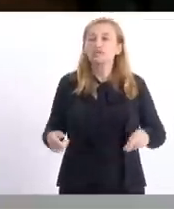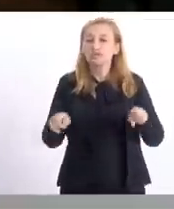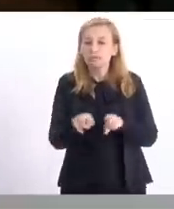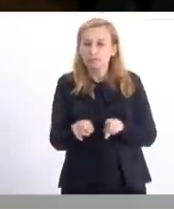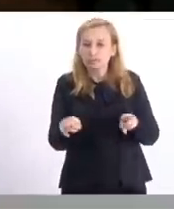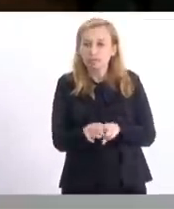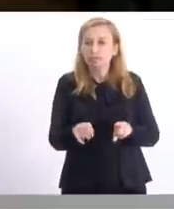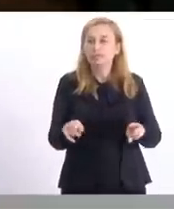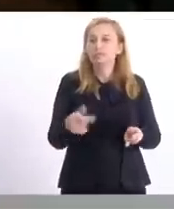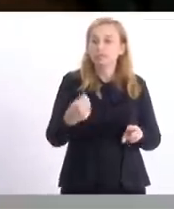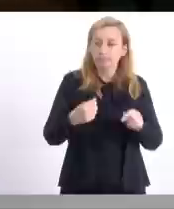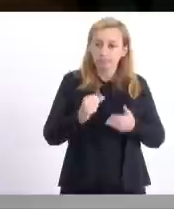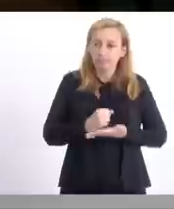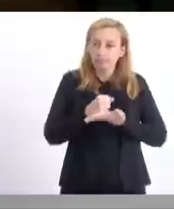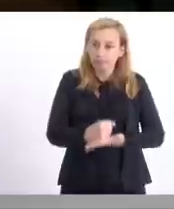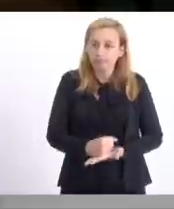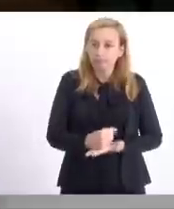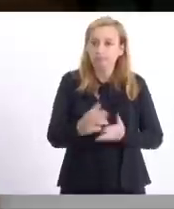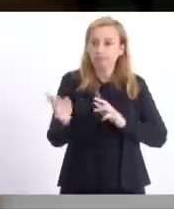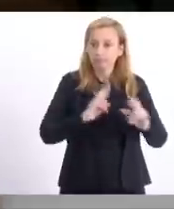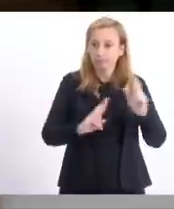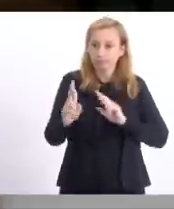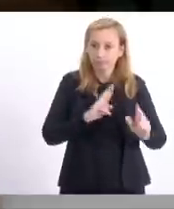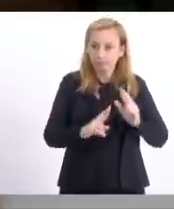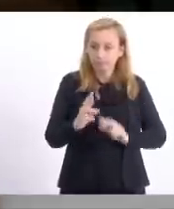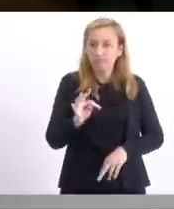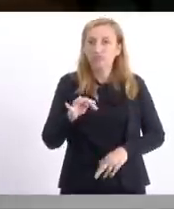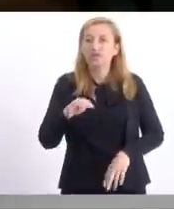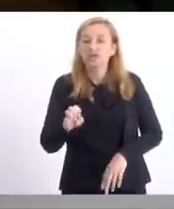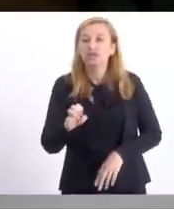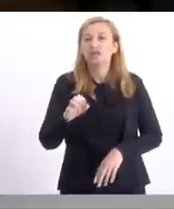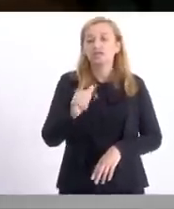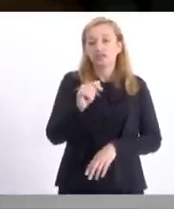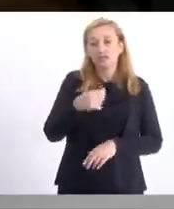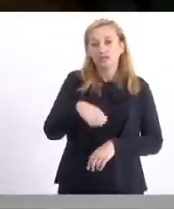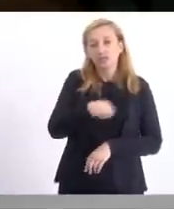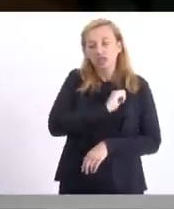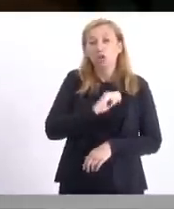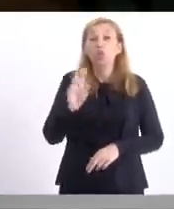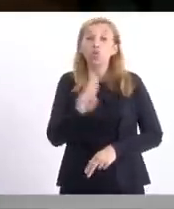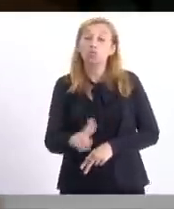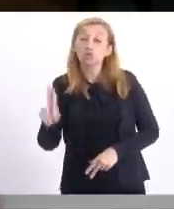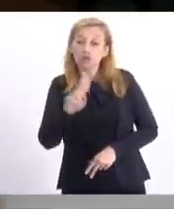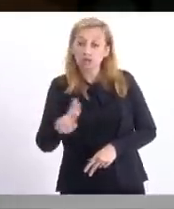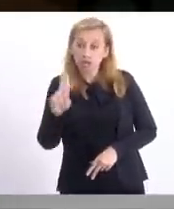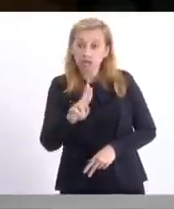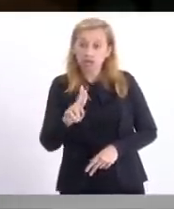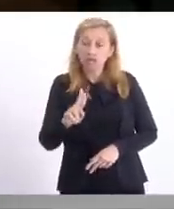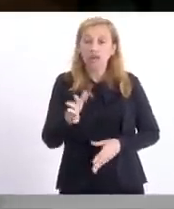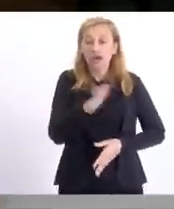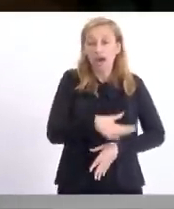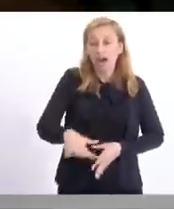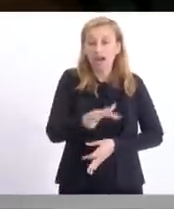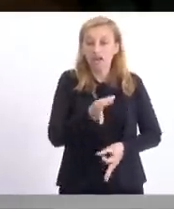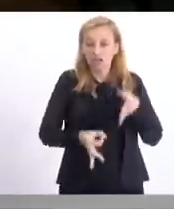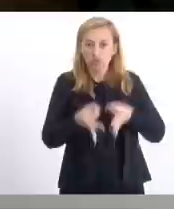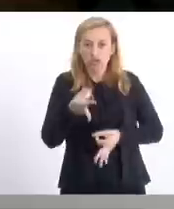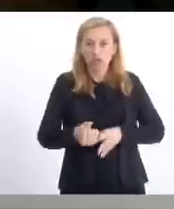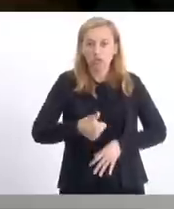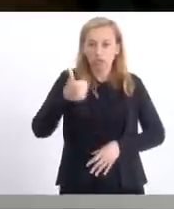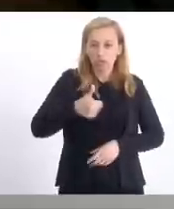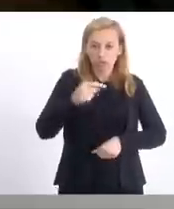que ter a sua mão firme em relação ao regime de recuperação fiscal, usando aí as vias judiciais. Esse é o primeiro